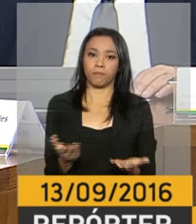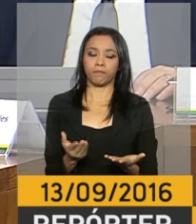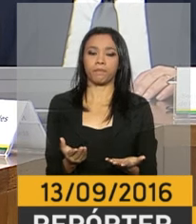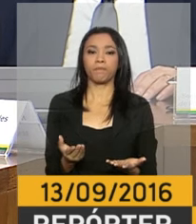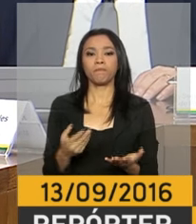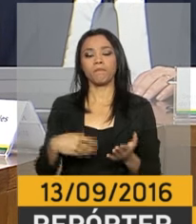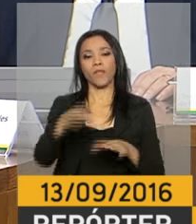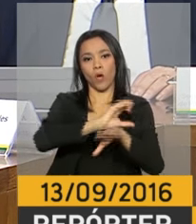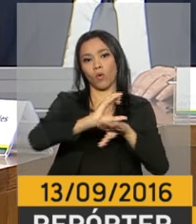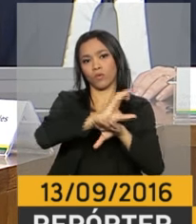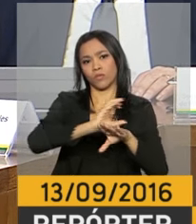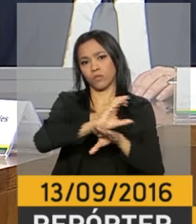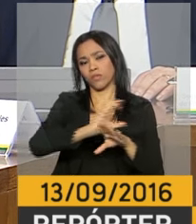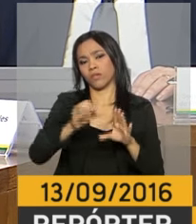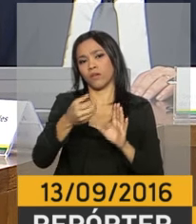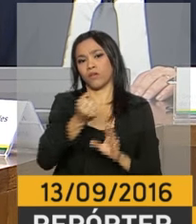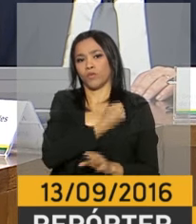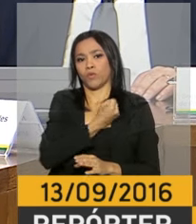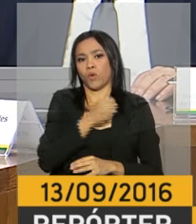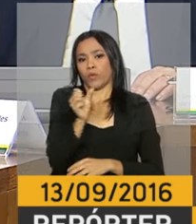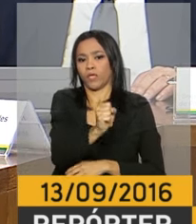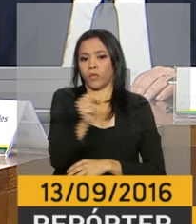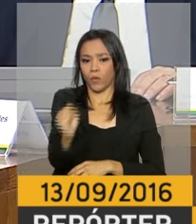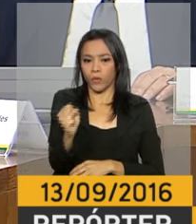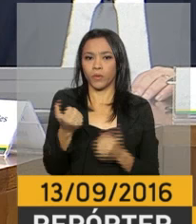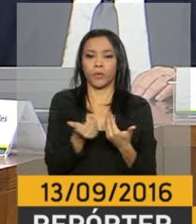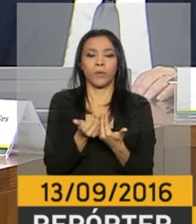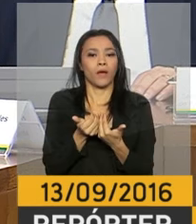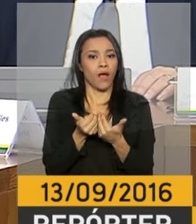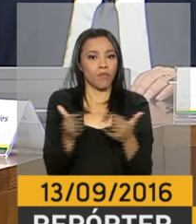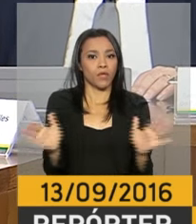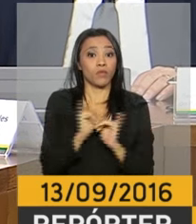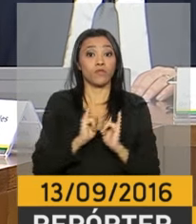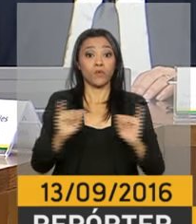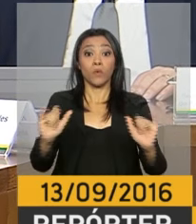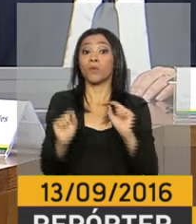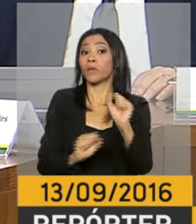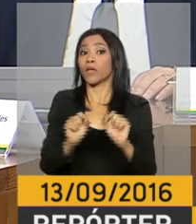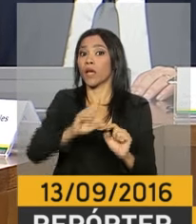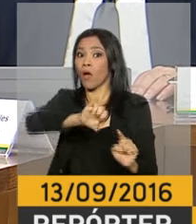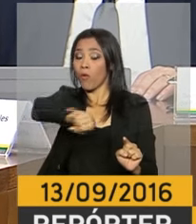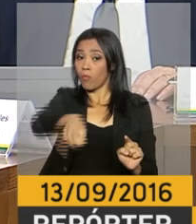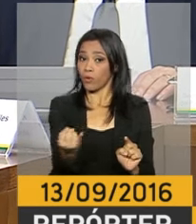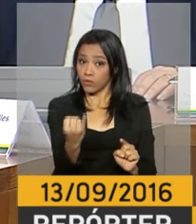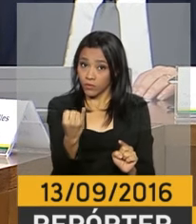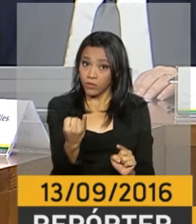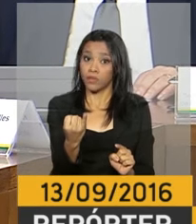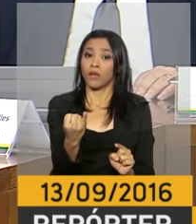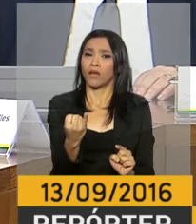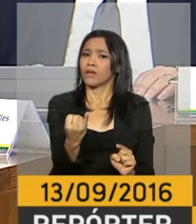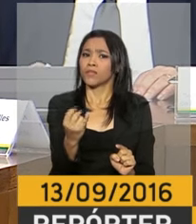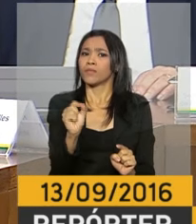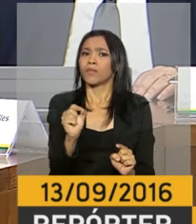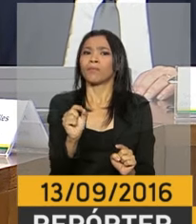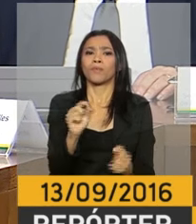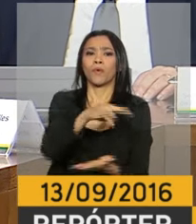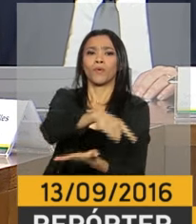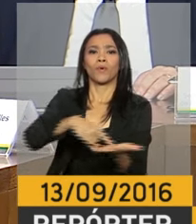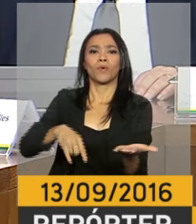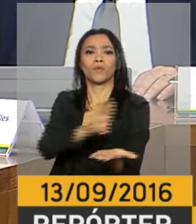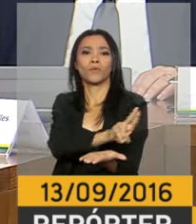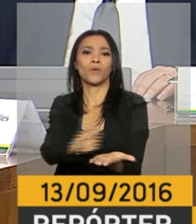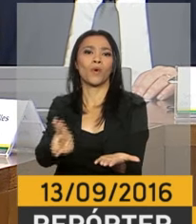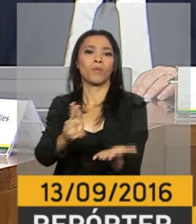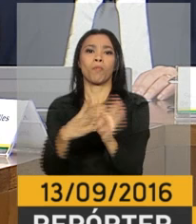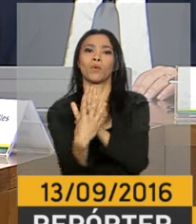Constituição de 88 abriu eh expressamente a oportunidade para as concessões ora